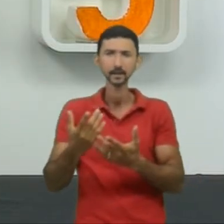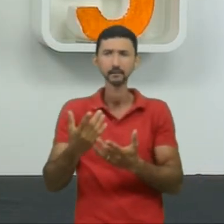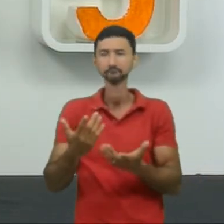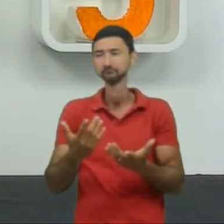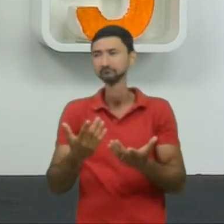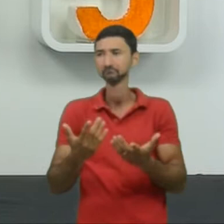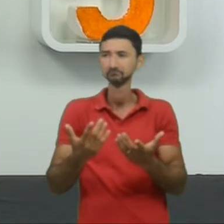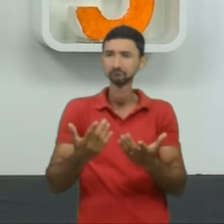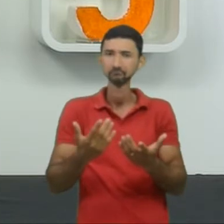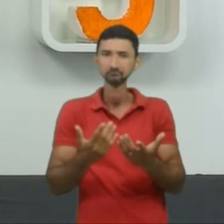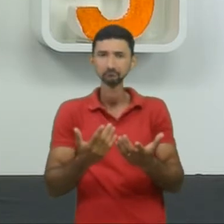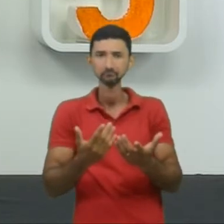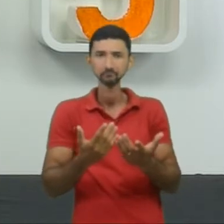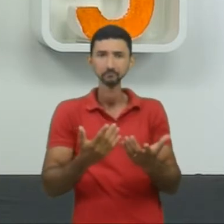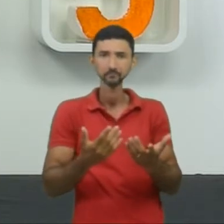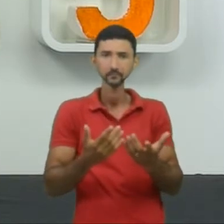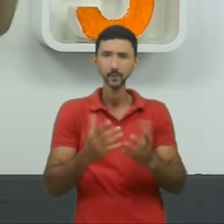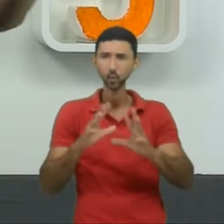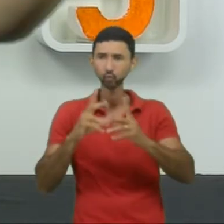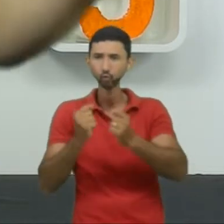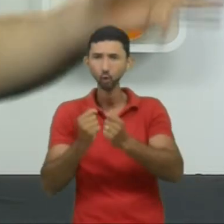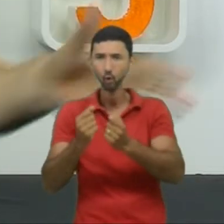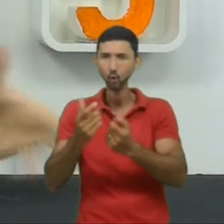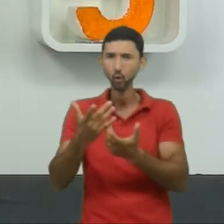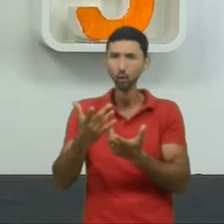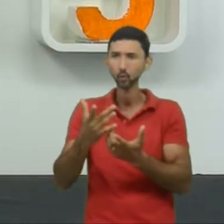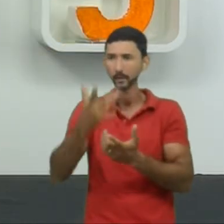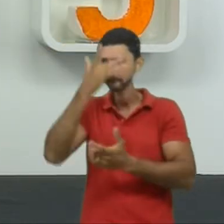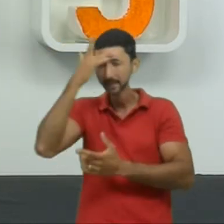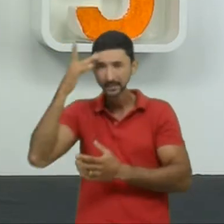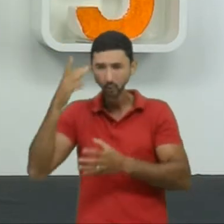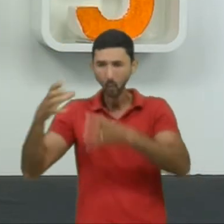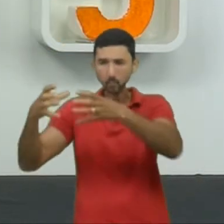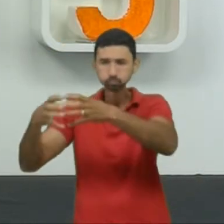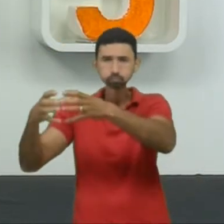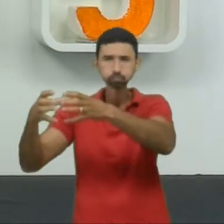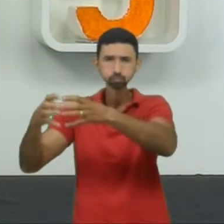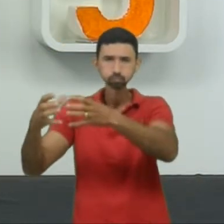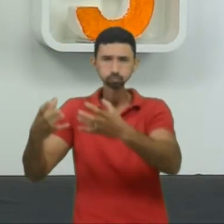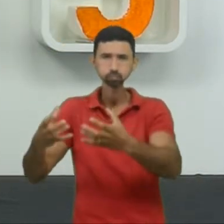sei, todos os homens de uma certa localidade